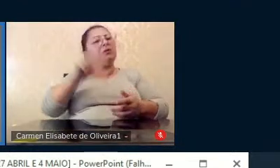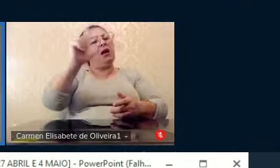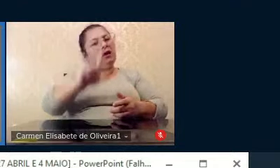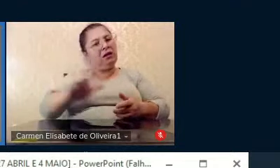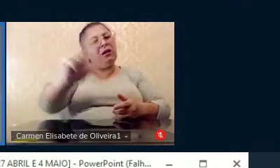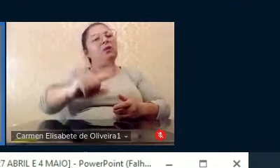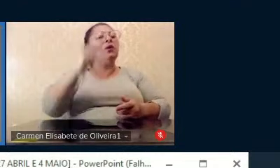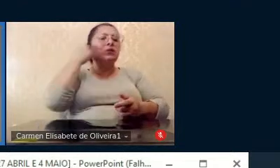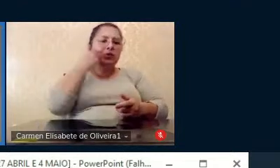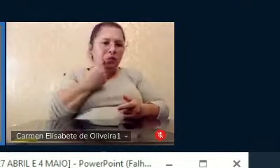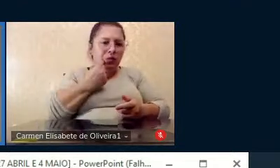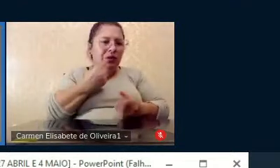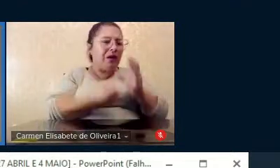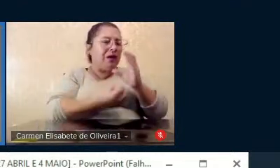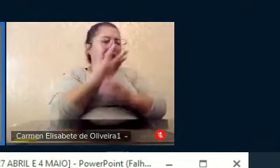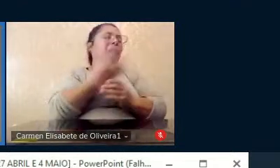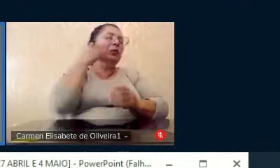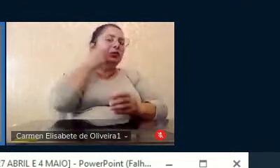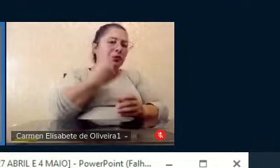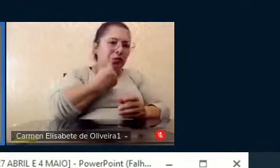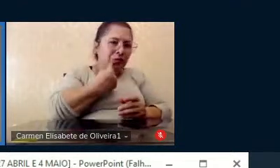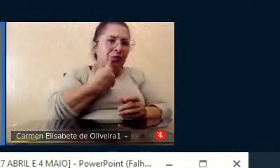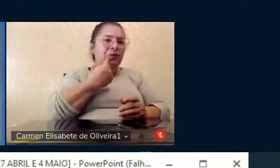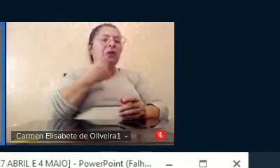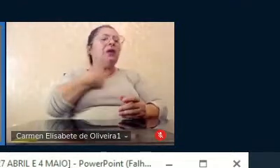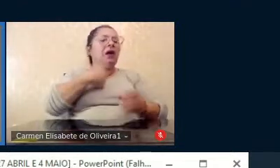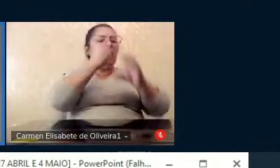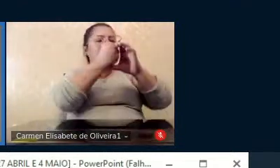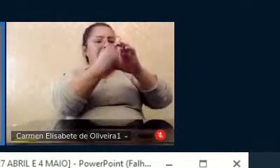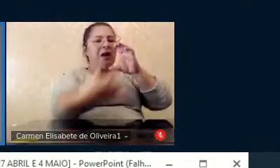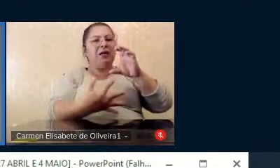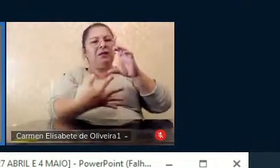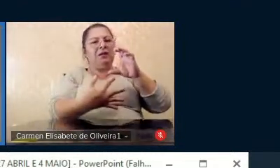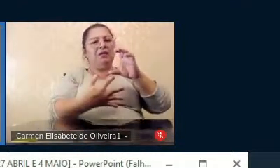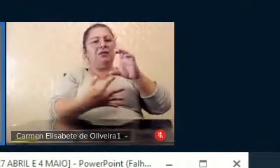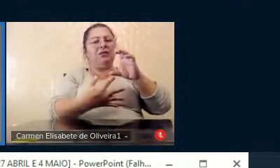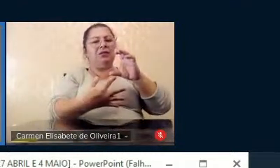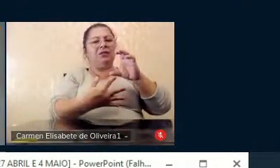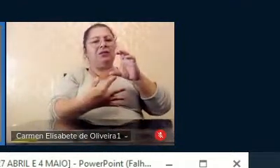criada pelos surdos, que tem essas características, né, de